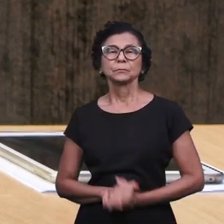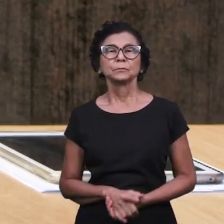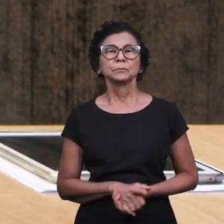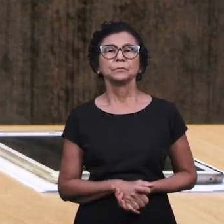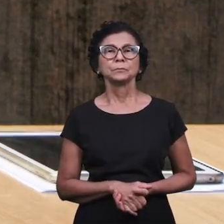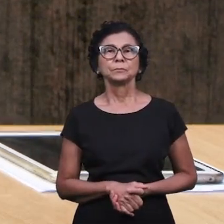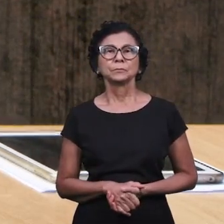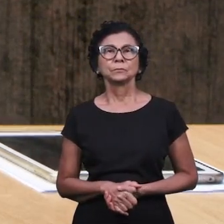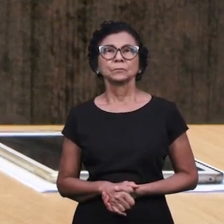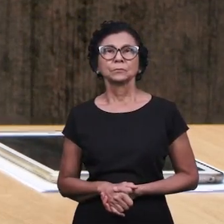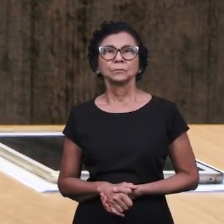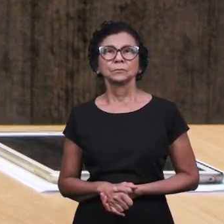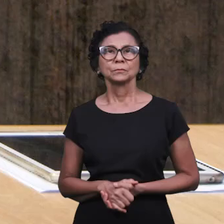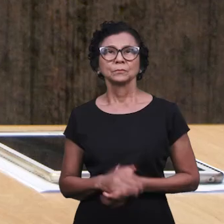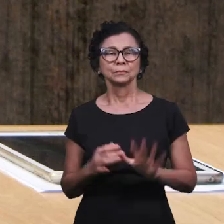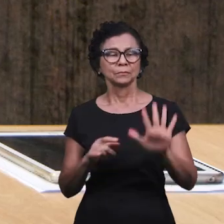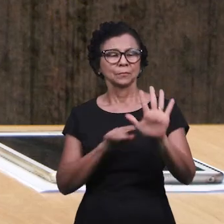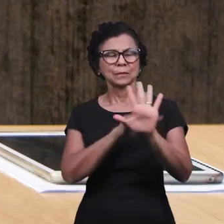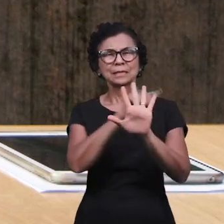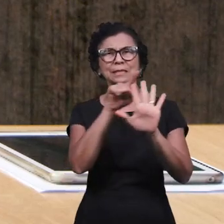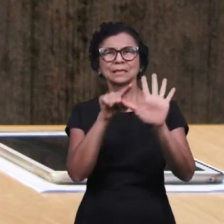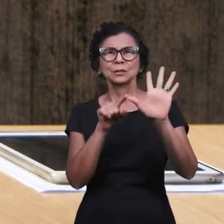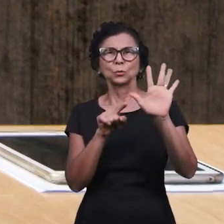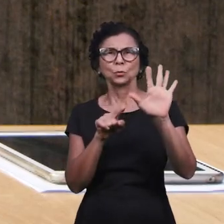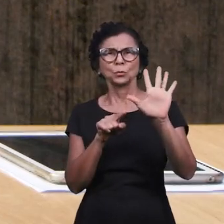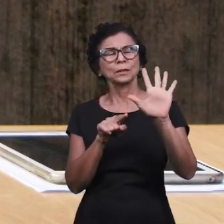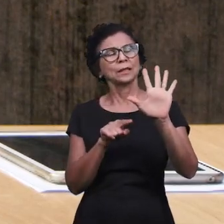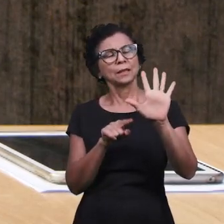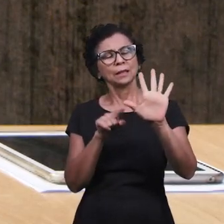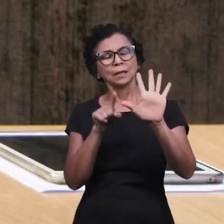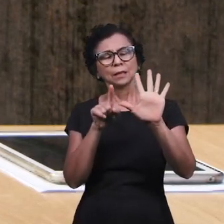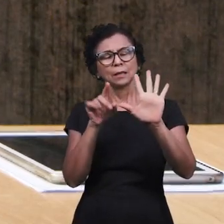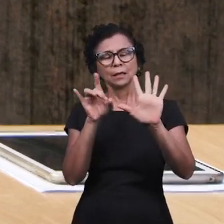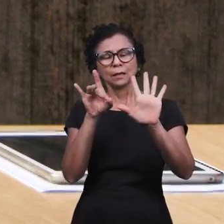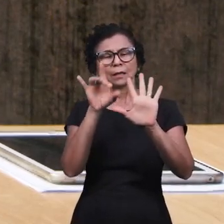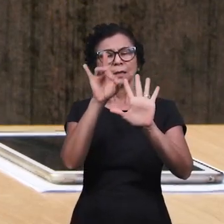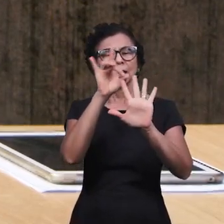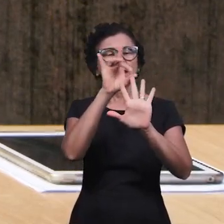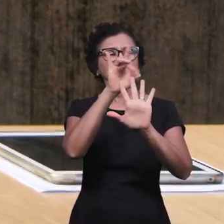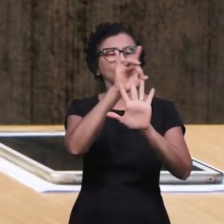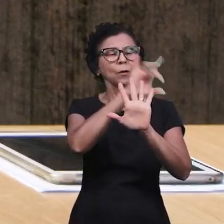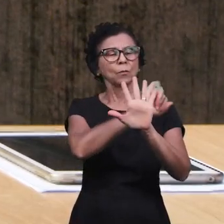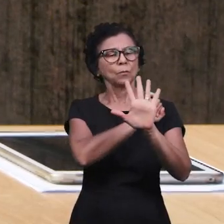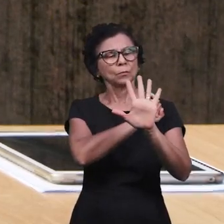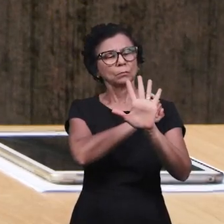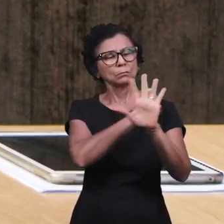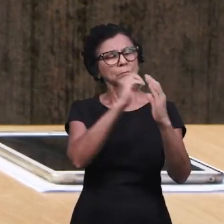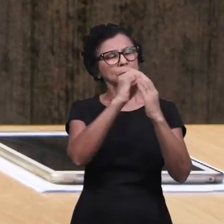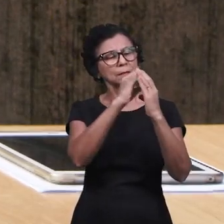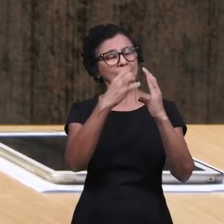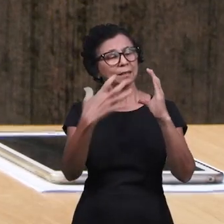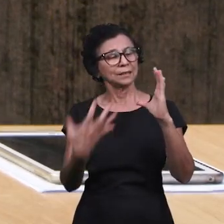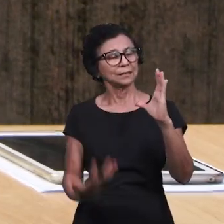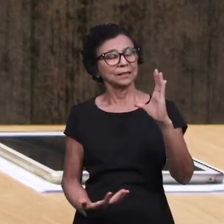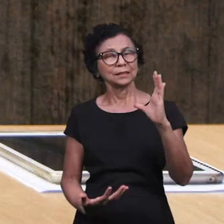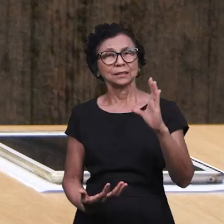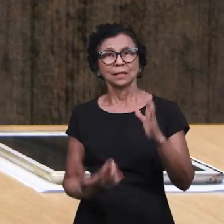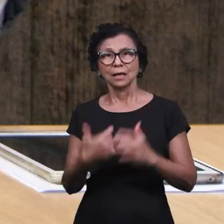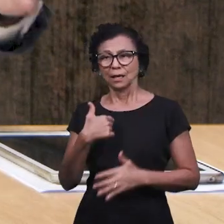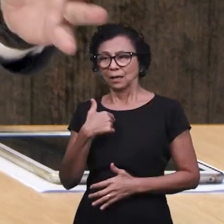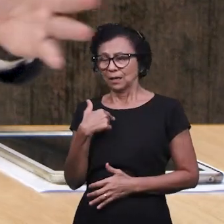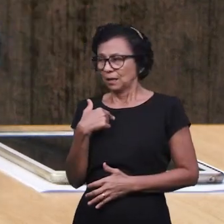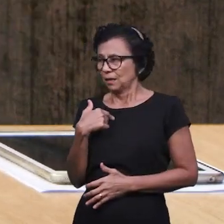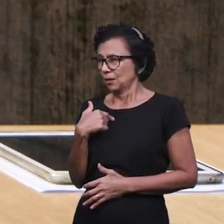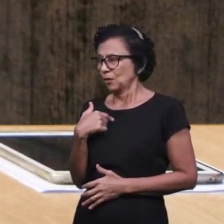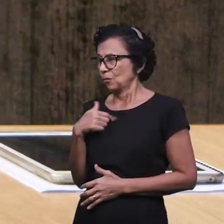falamos da questão dos 5 dedos da mão, porque cada um exemplifica uma característica. Eu tenho uma característica de ministério,